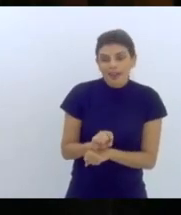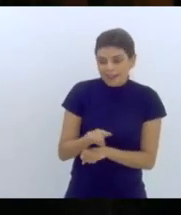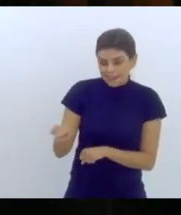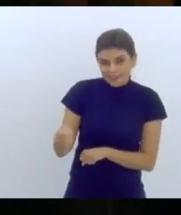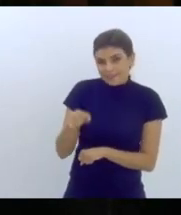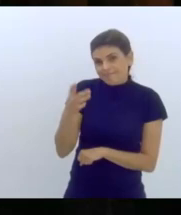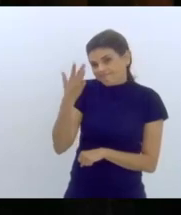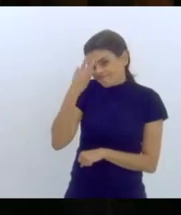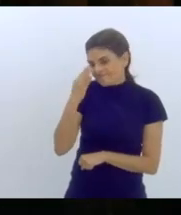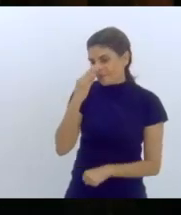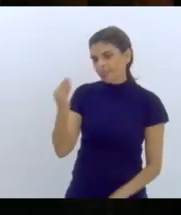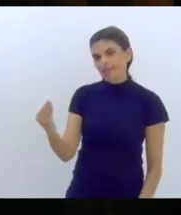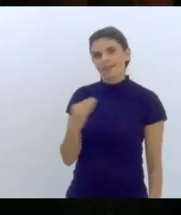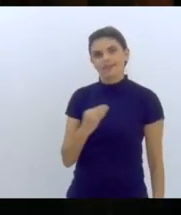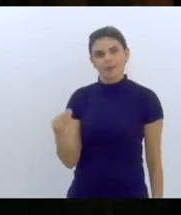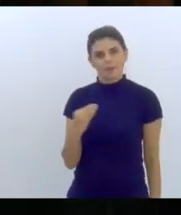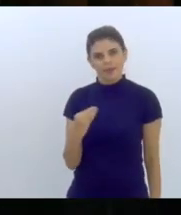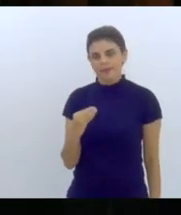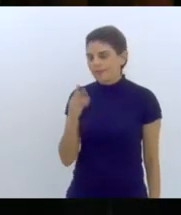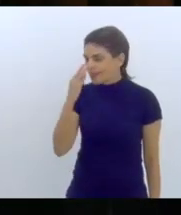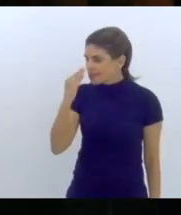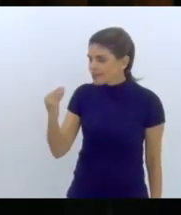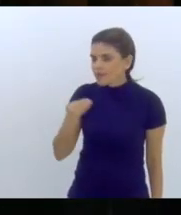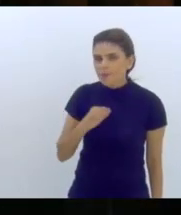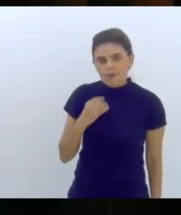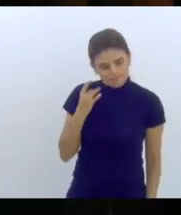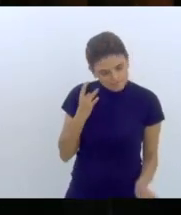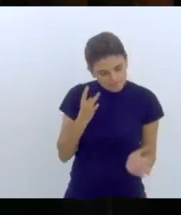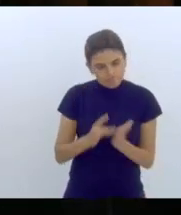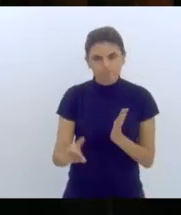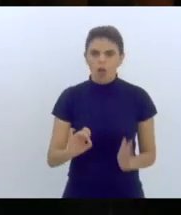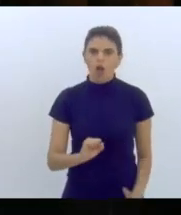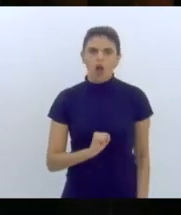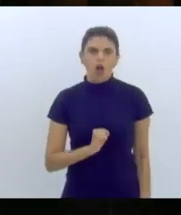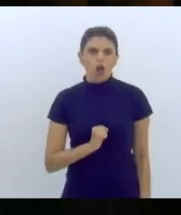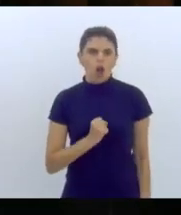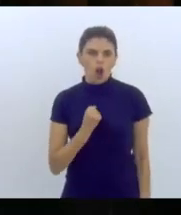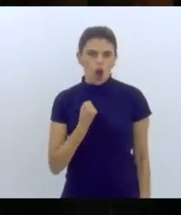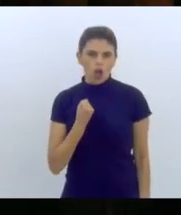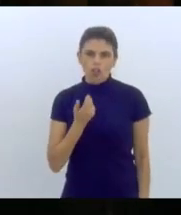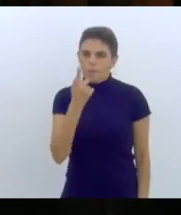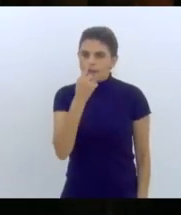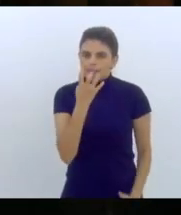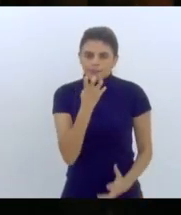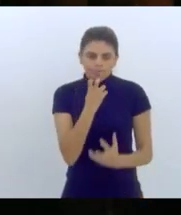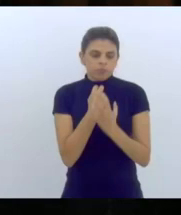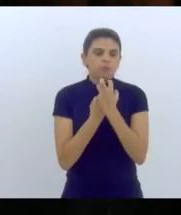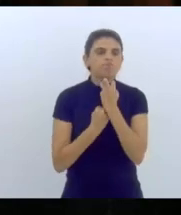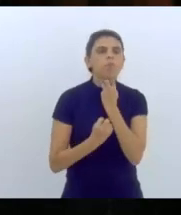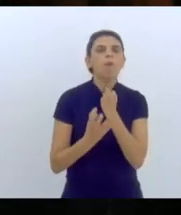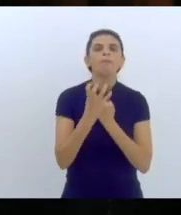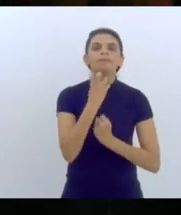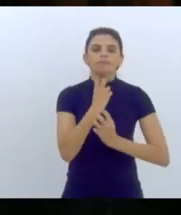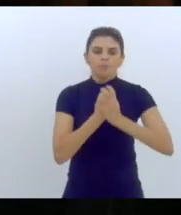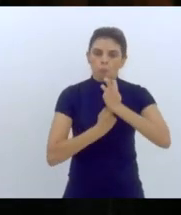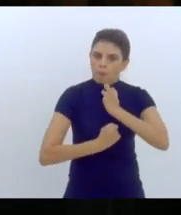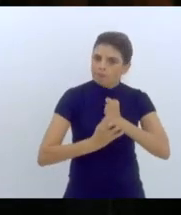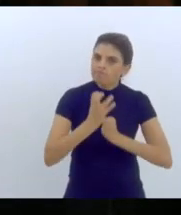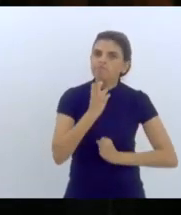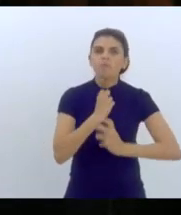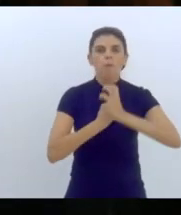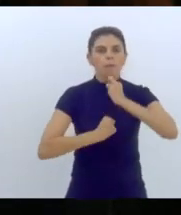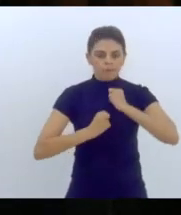essa lógica de desprezo, de ódio, que alimentou e continua alimentando esses caras que aí